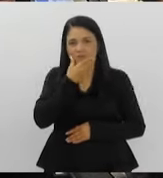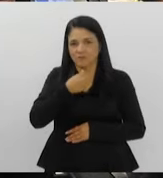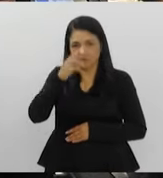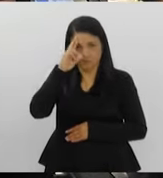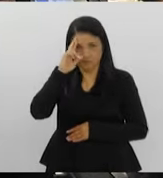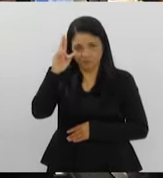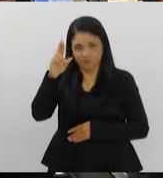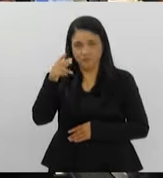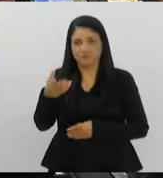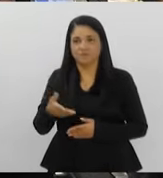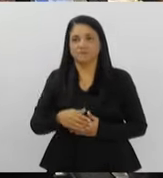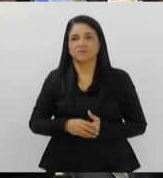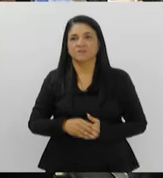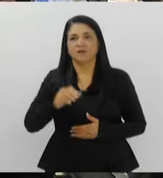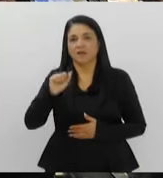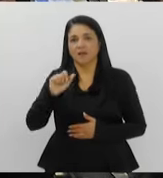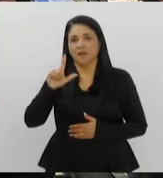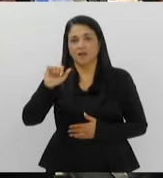Alan Lopes